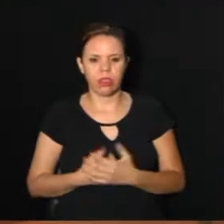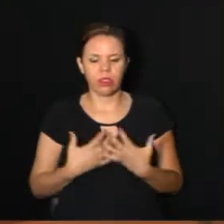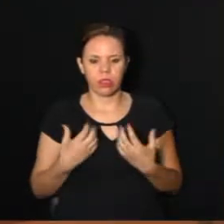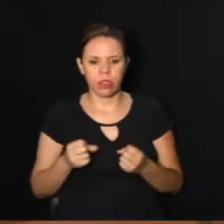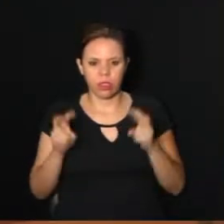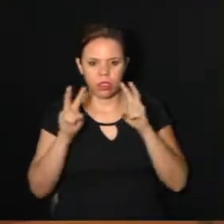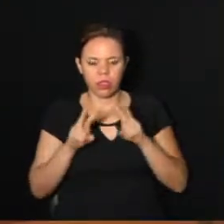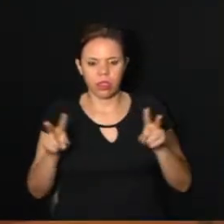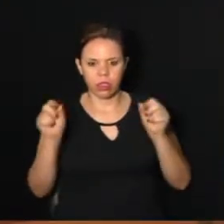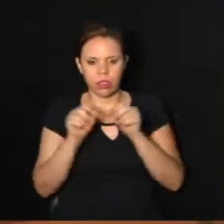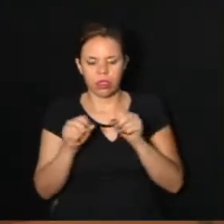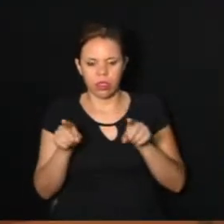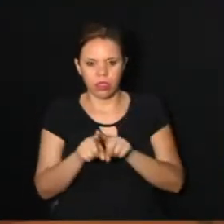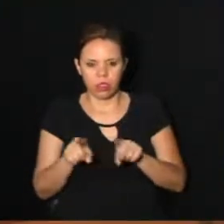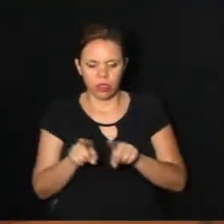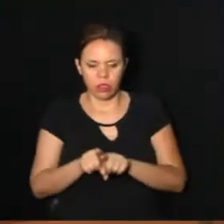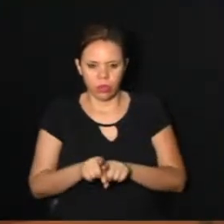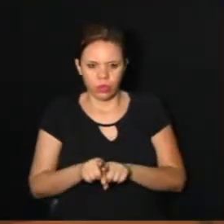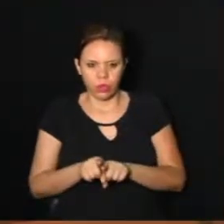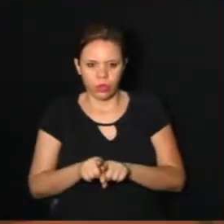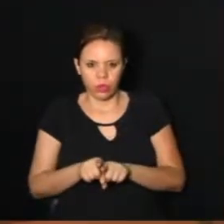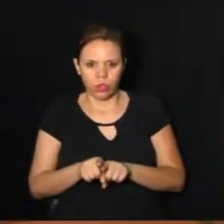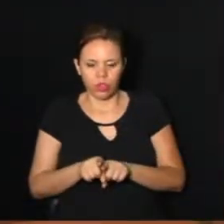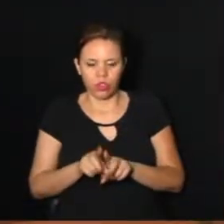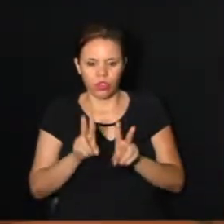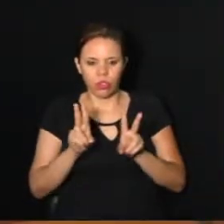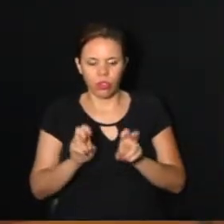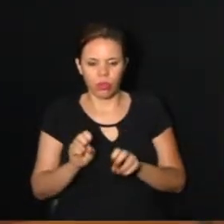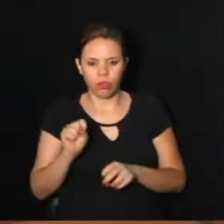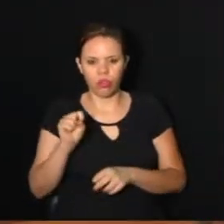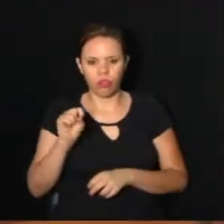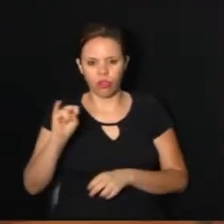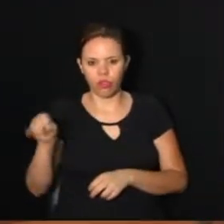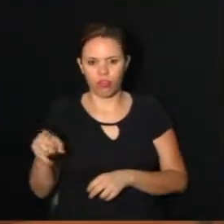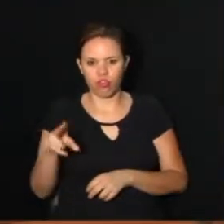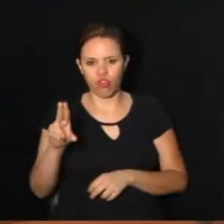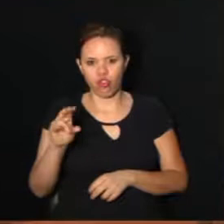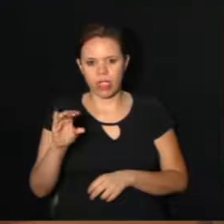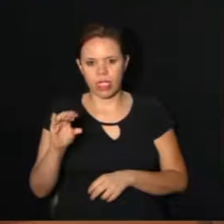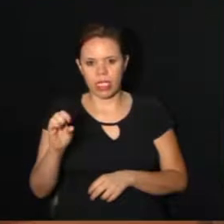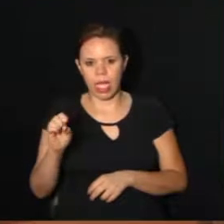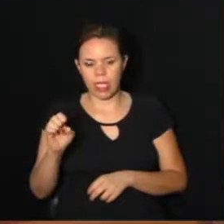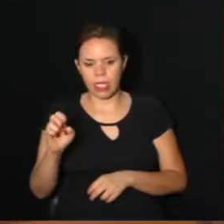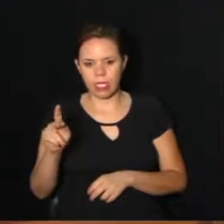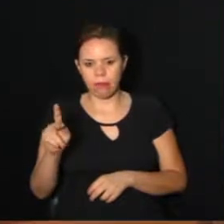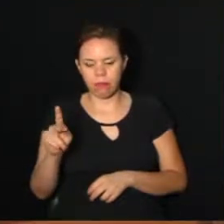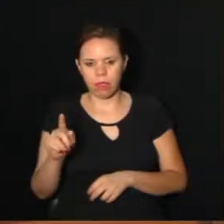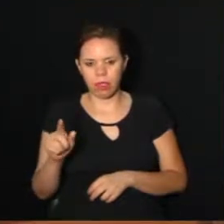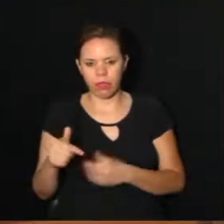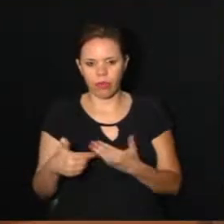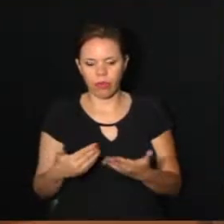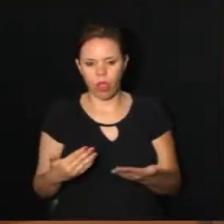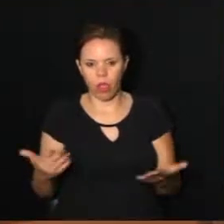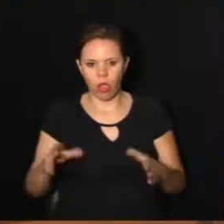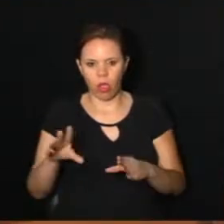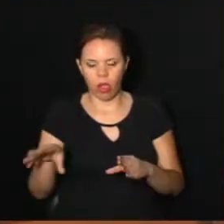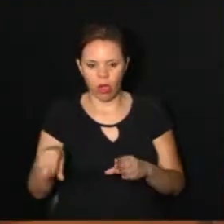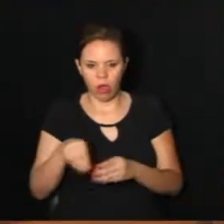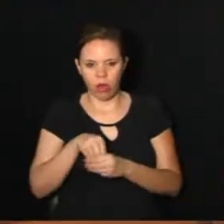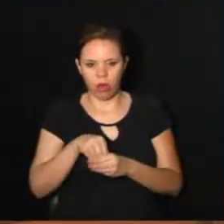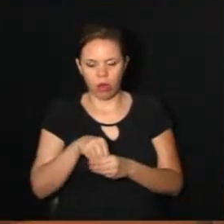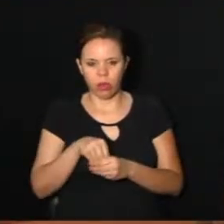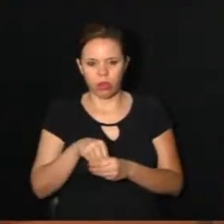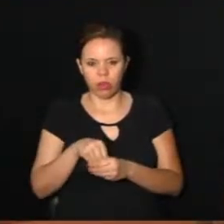viabilidade, tanto na questão da JUSESP, quando a gente entra, e agora, recentemente, foi integrado o